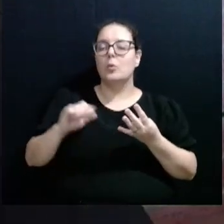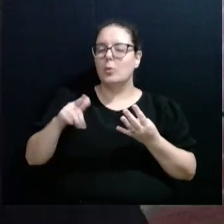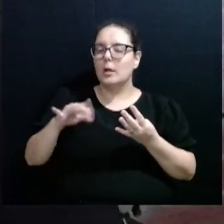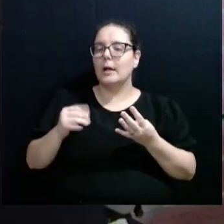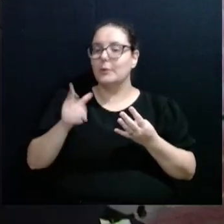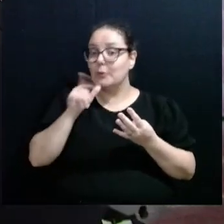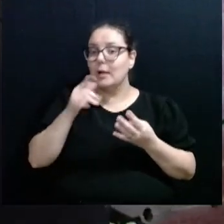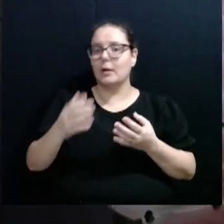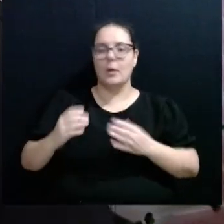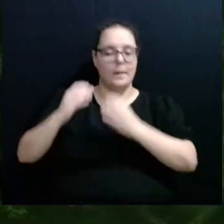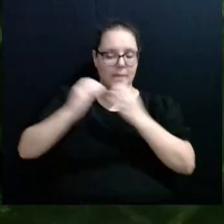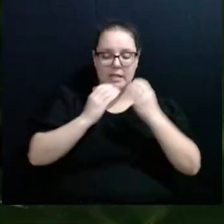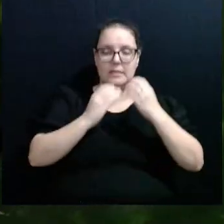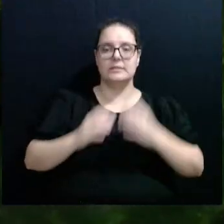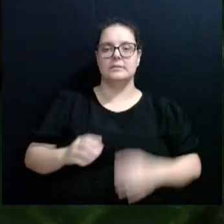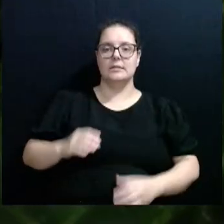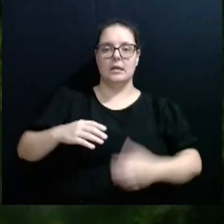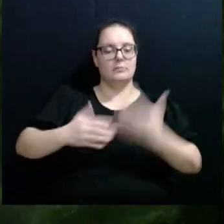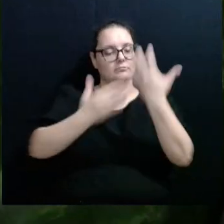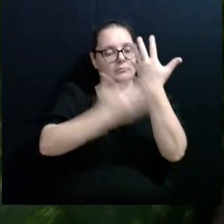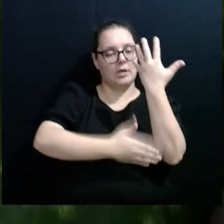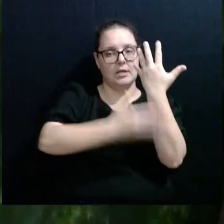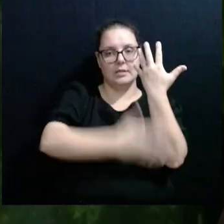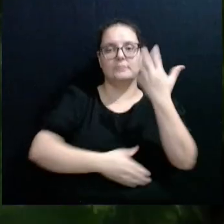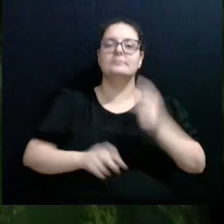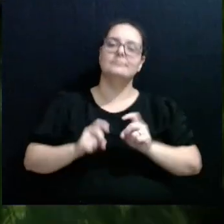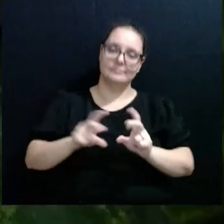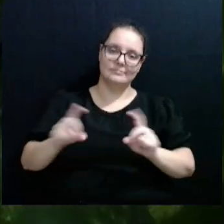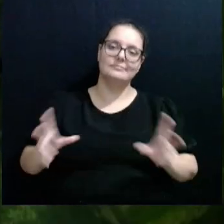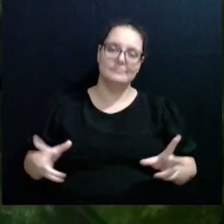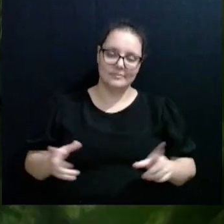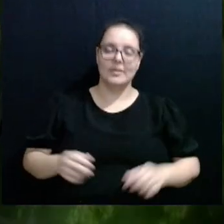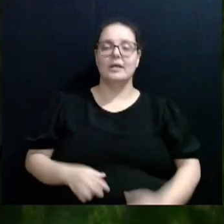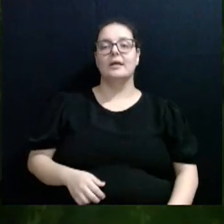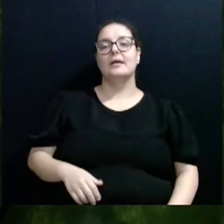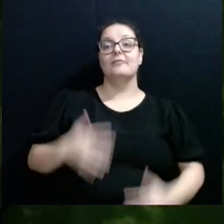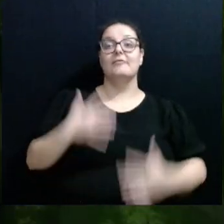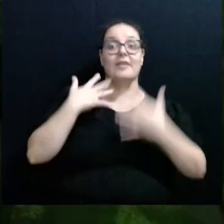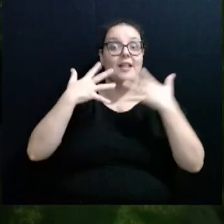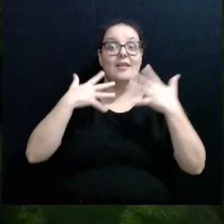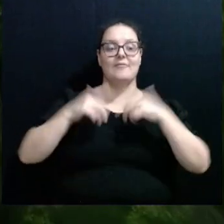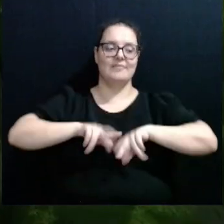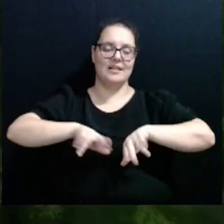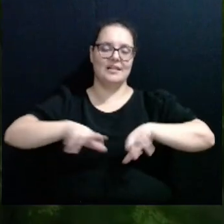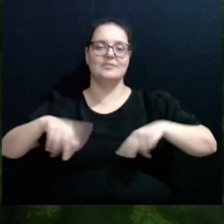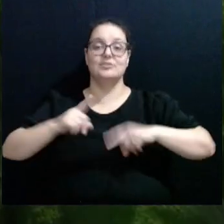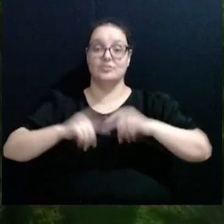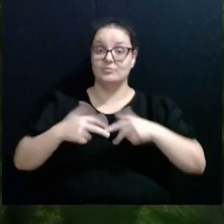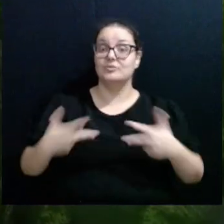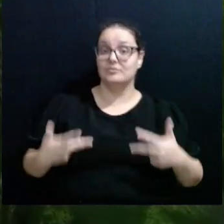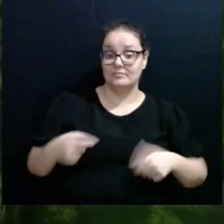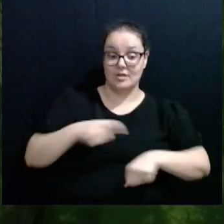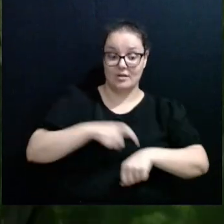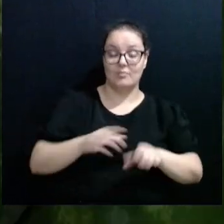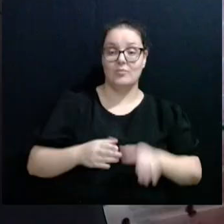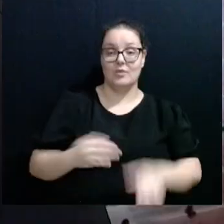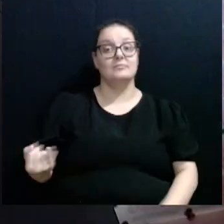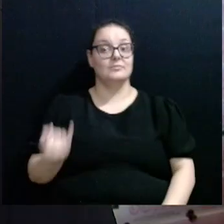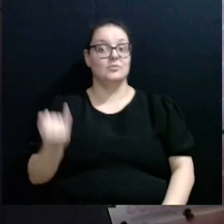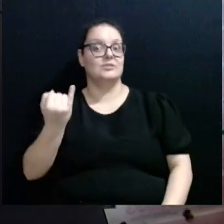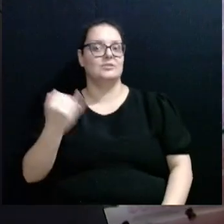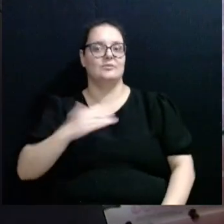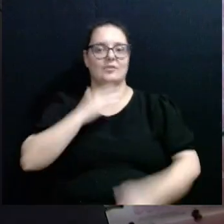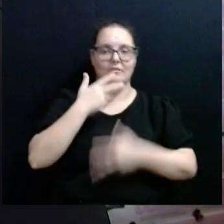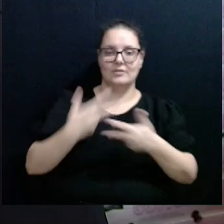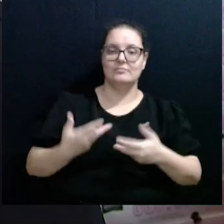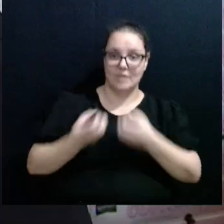abacaxi, as frutas que mais saem agora. As frutas ficam bastante coloridas, bastante diversidade de produtos, né? Uma época bastante rica em frutas aí pra gente, é uma época muito boa. Esse